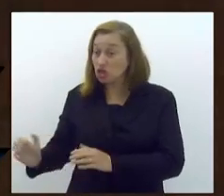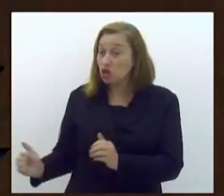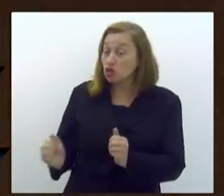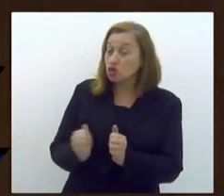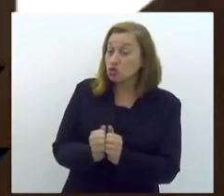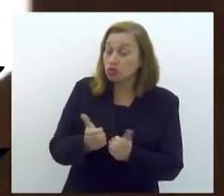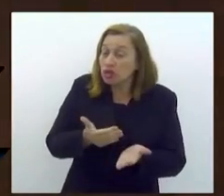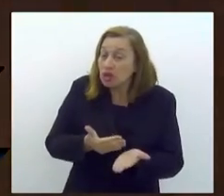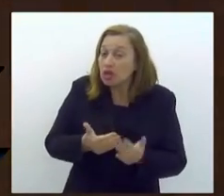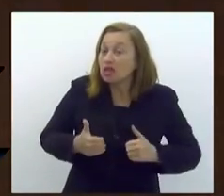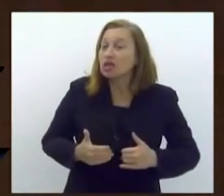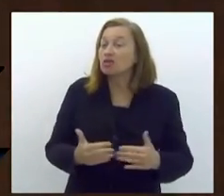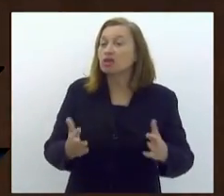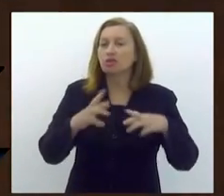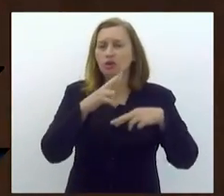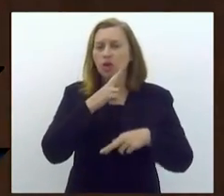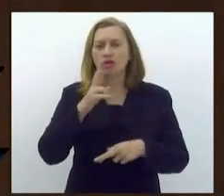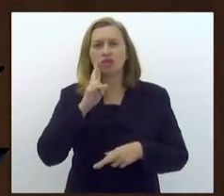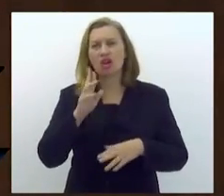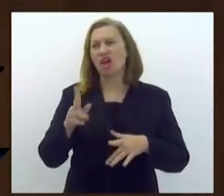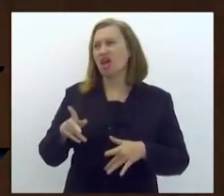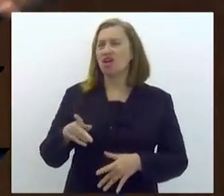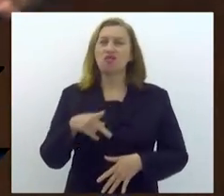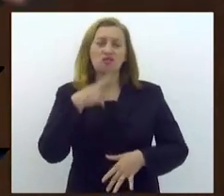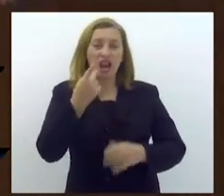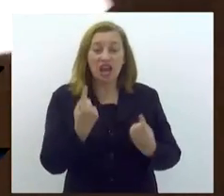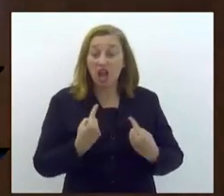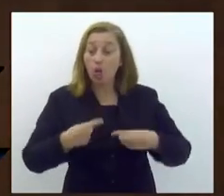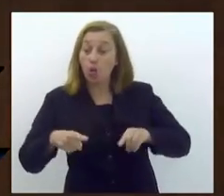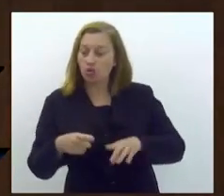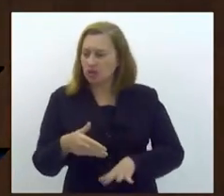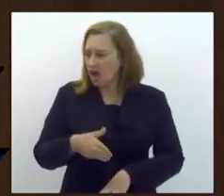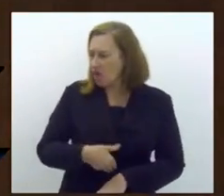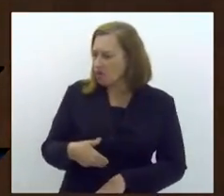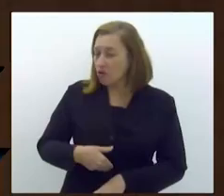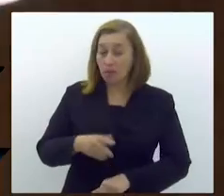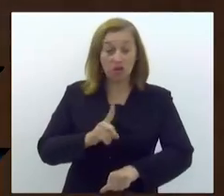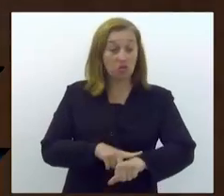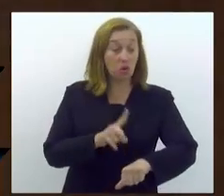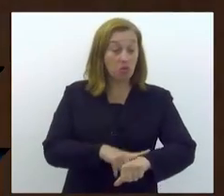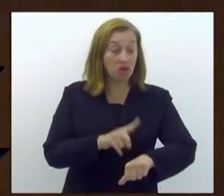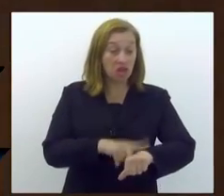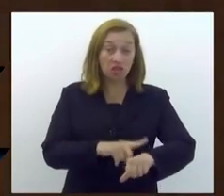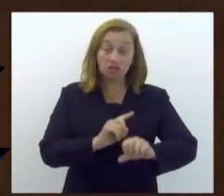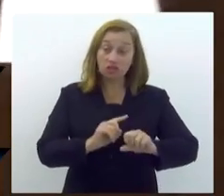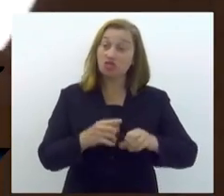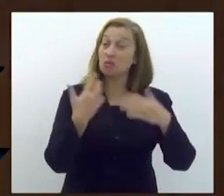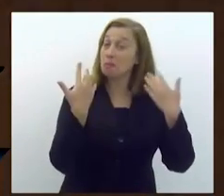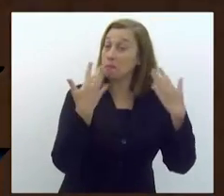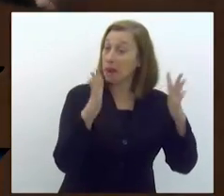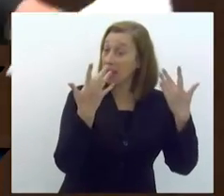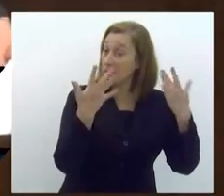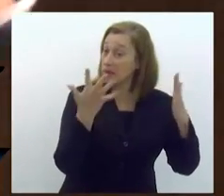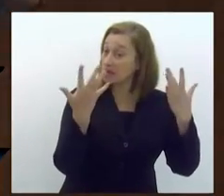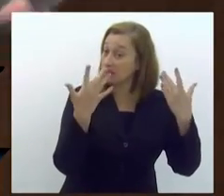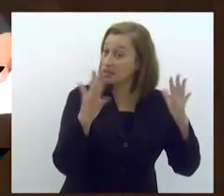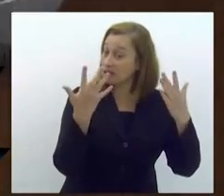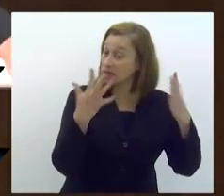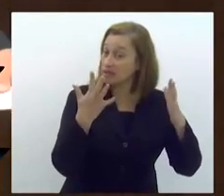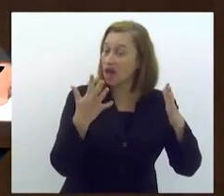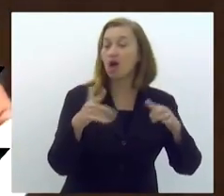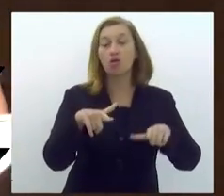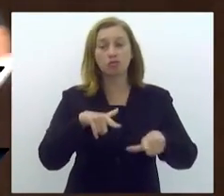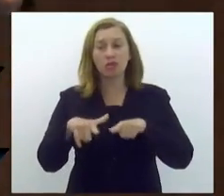restaurante então não adianta nada a gente falar que combate à fome mas quando chega na hora de nós prestigiarmos uma ação que